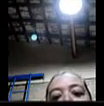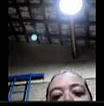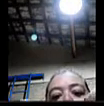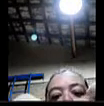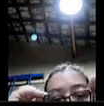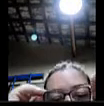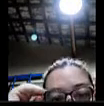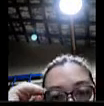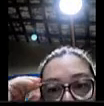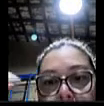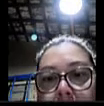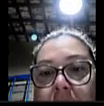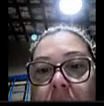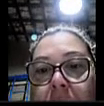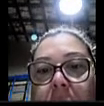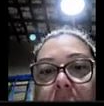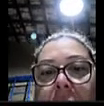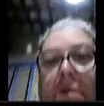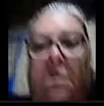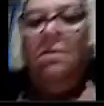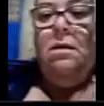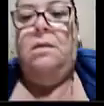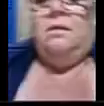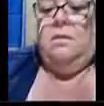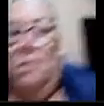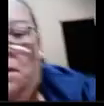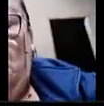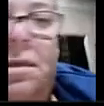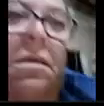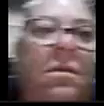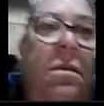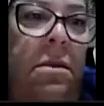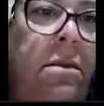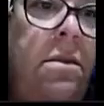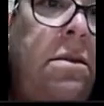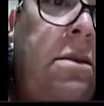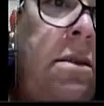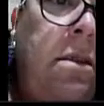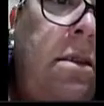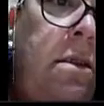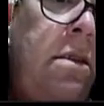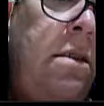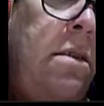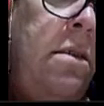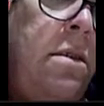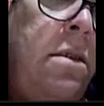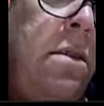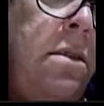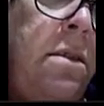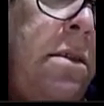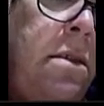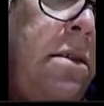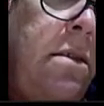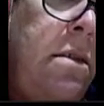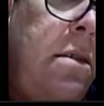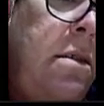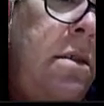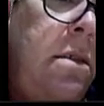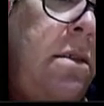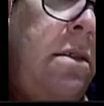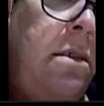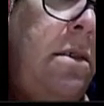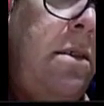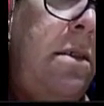Aqui é os livros que eu coloquei para vocês, né? E o filme. Então, esse filme, Como Estrelas na Terra, é um filme indiano